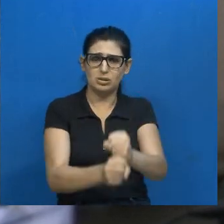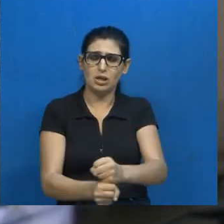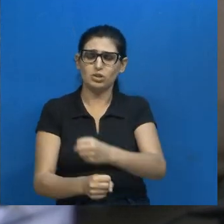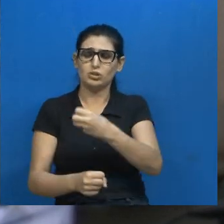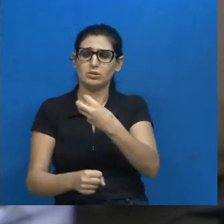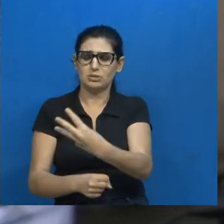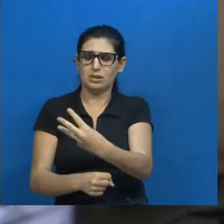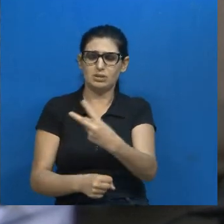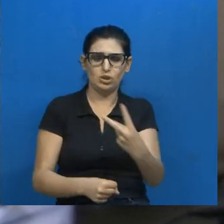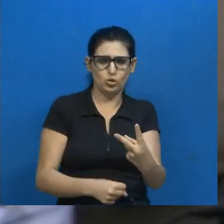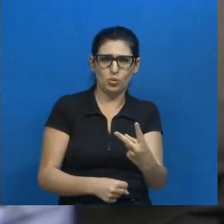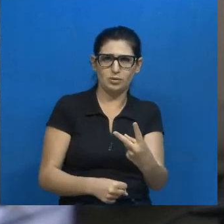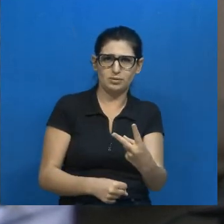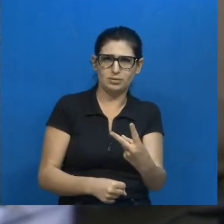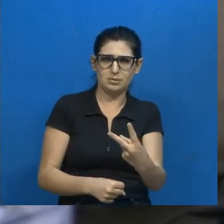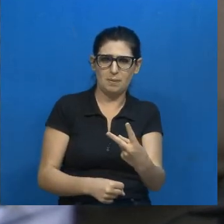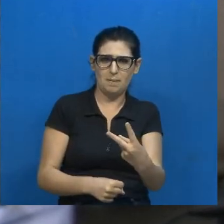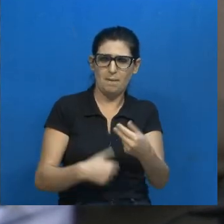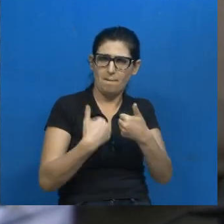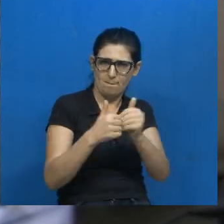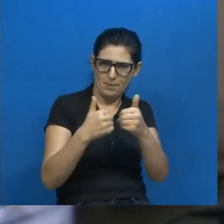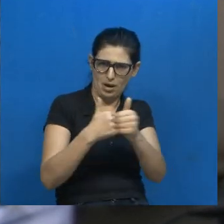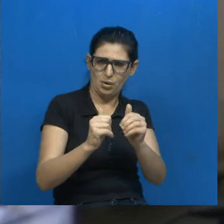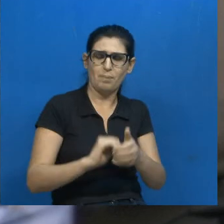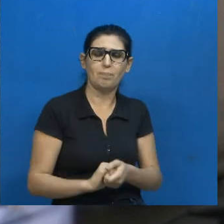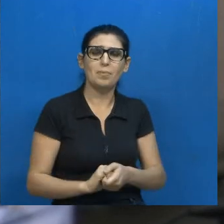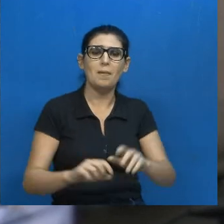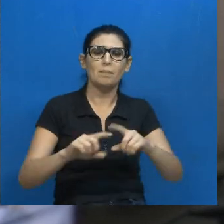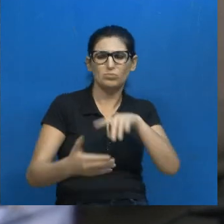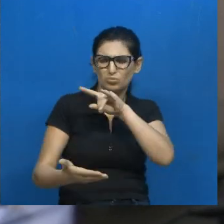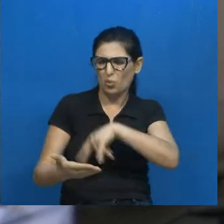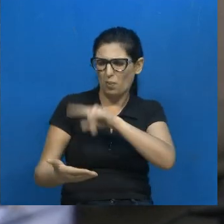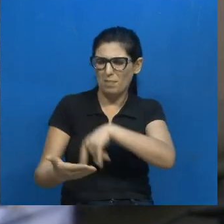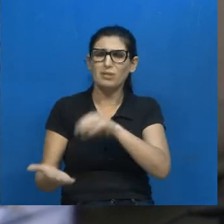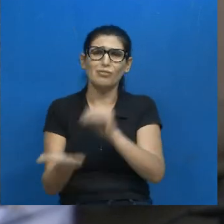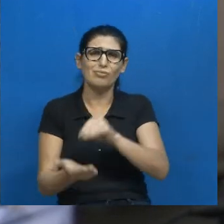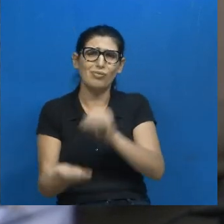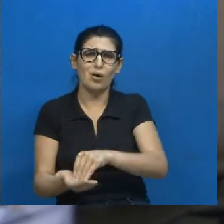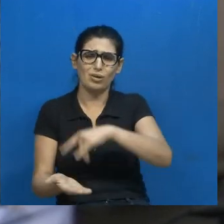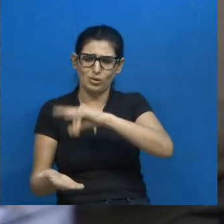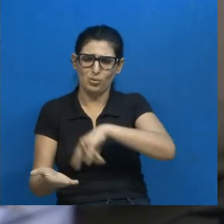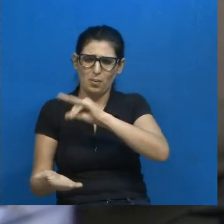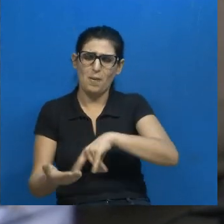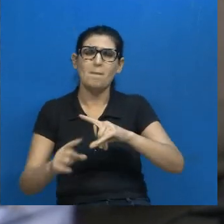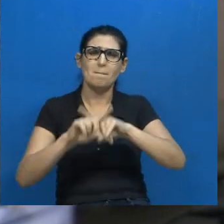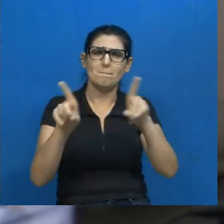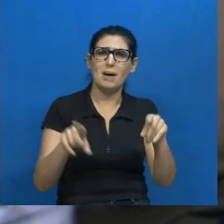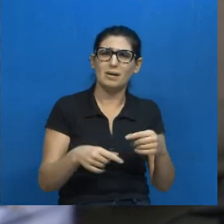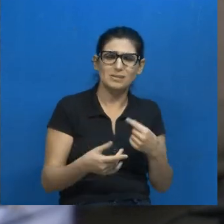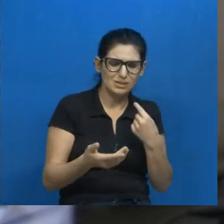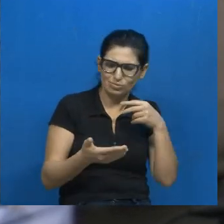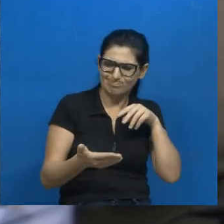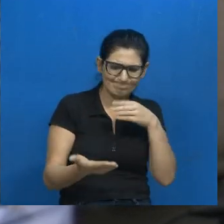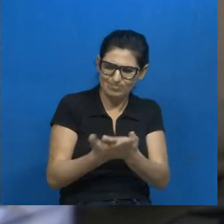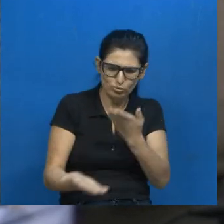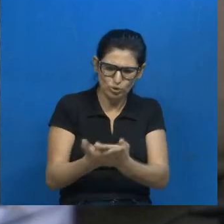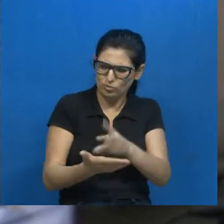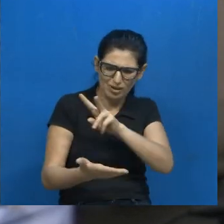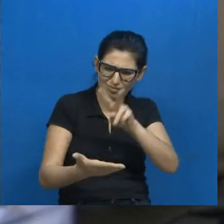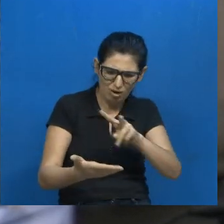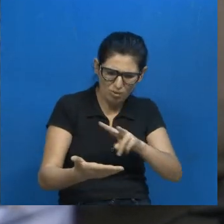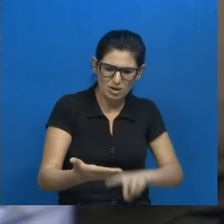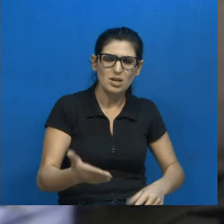não consigo enxergar o todo, eu não vim aqui com todas essas documentações, porque eu não fiz a segunda análise do projeto.